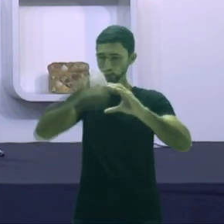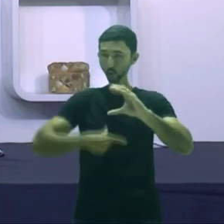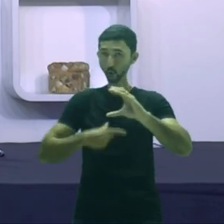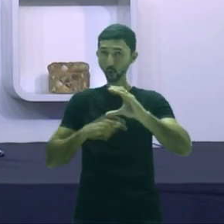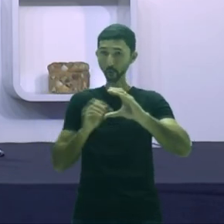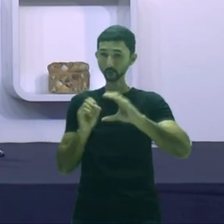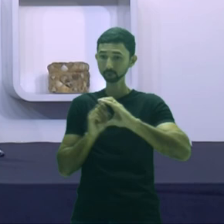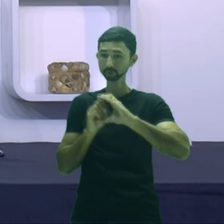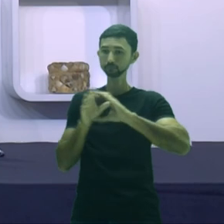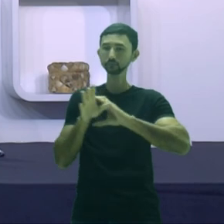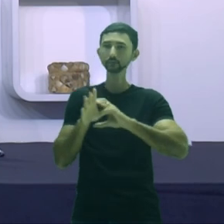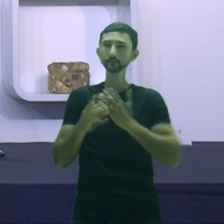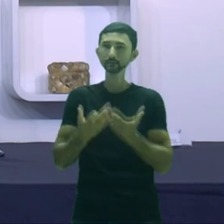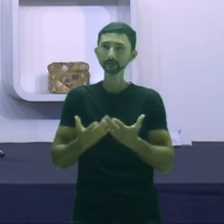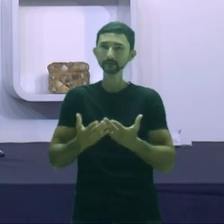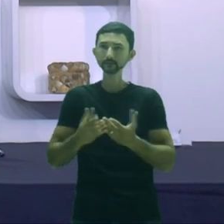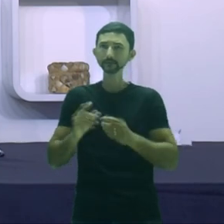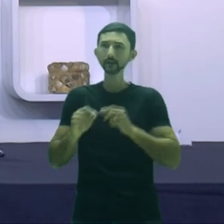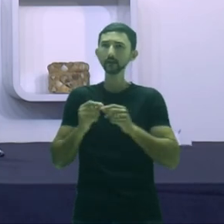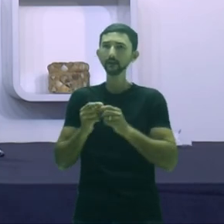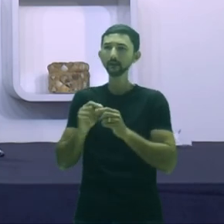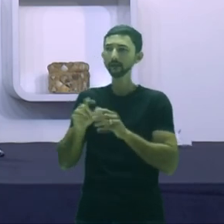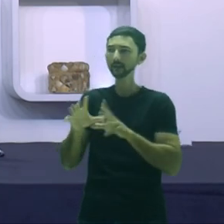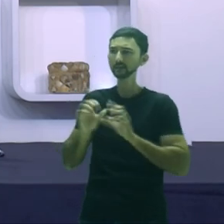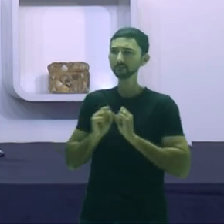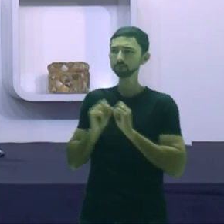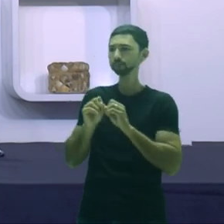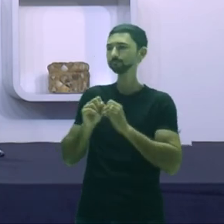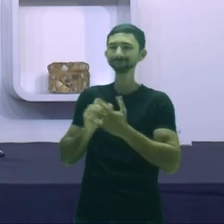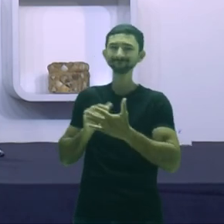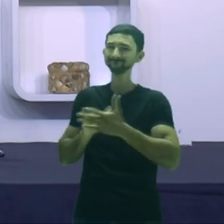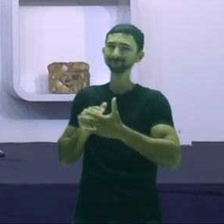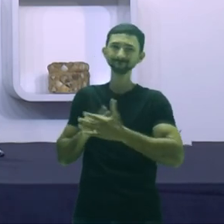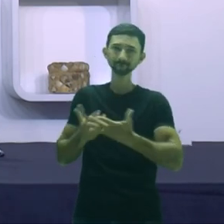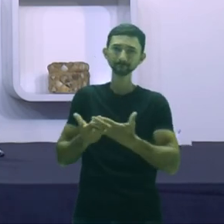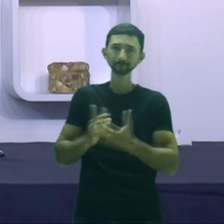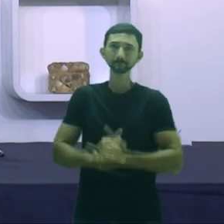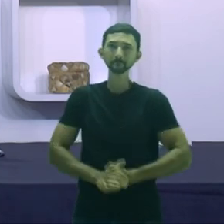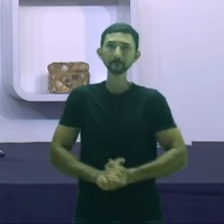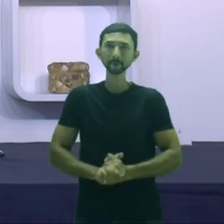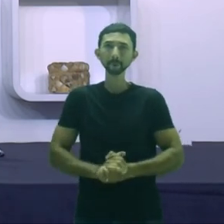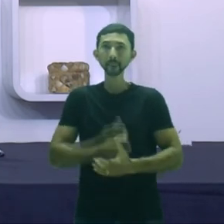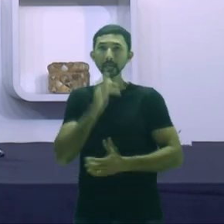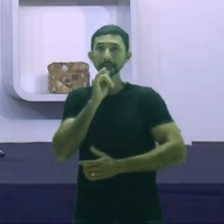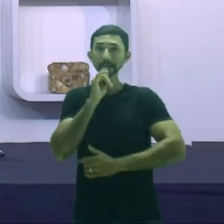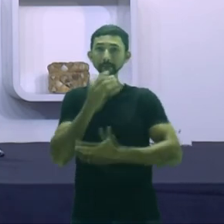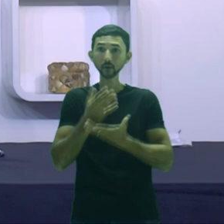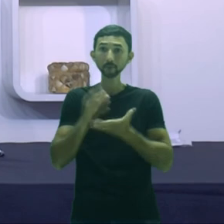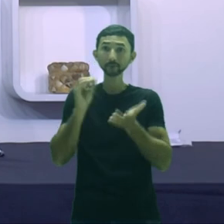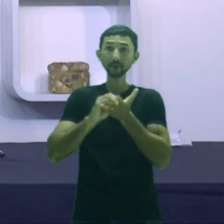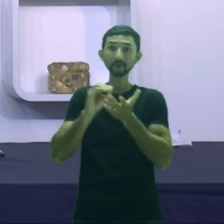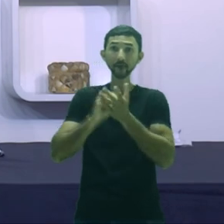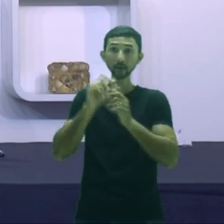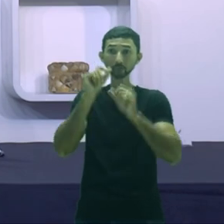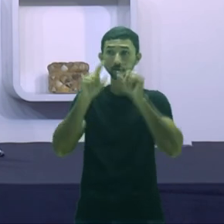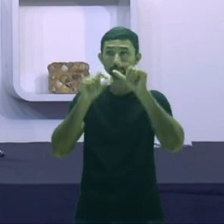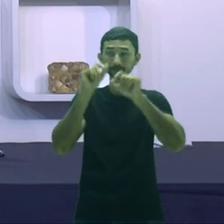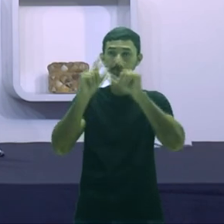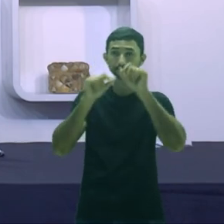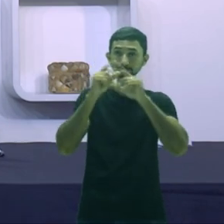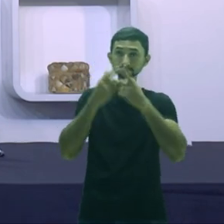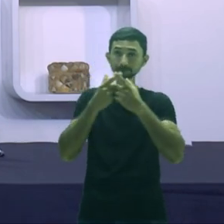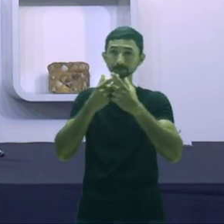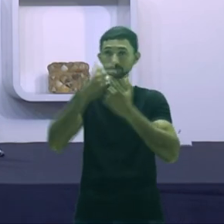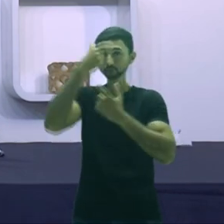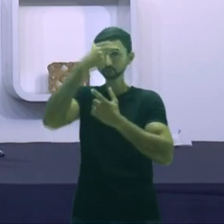é que o caráter é recessivo? Quando ele não expressa. Então, a falta de pigmentação ou a baixa frequência